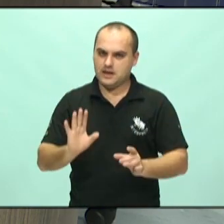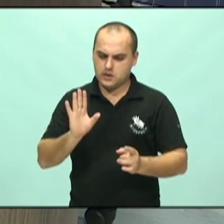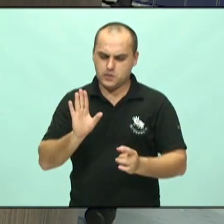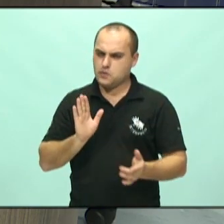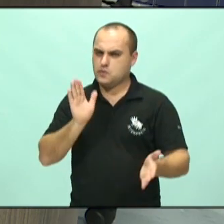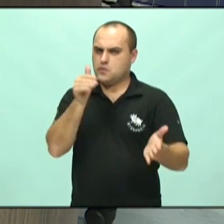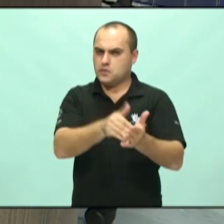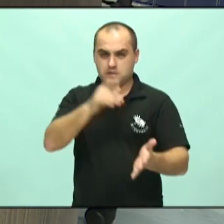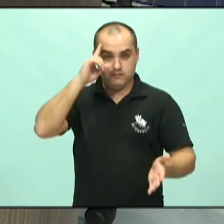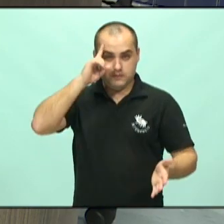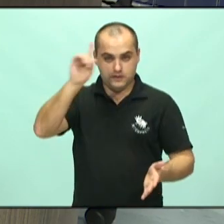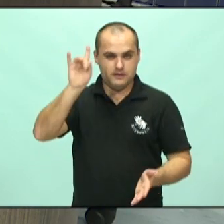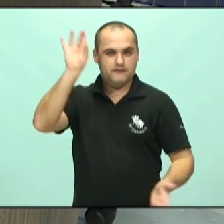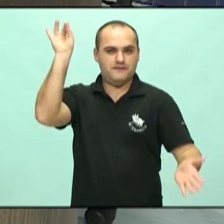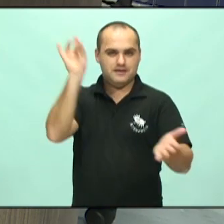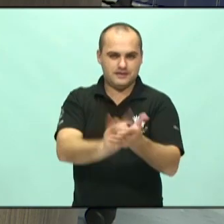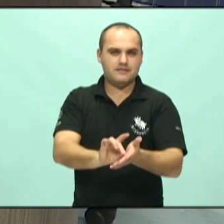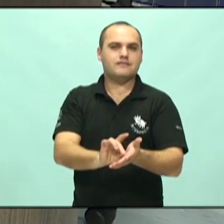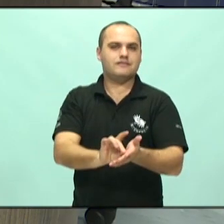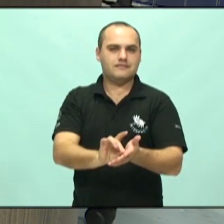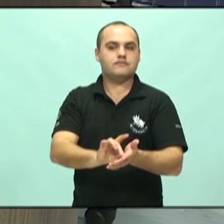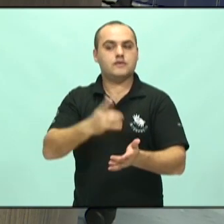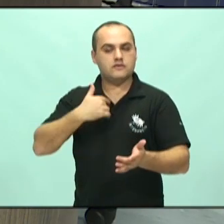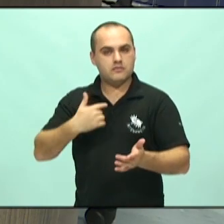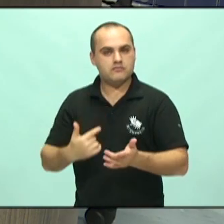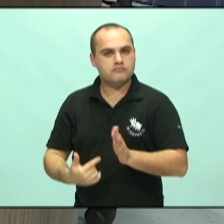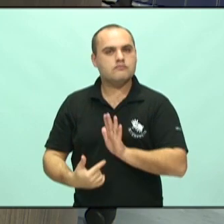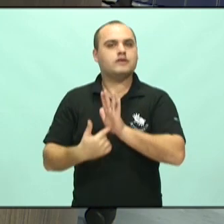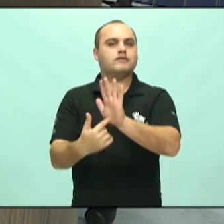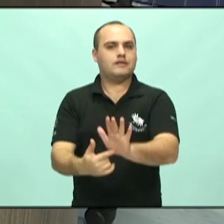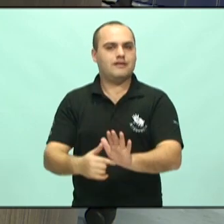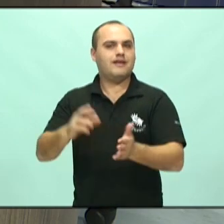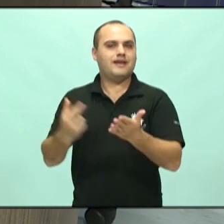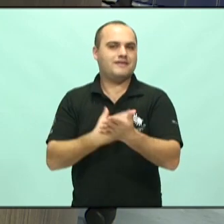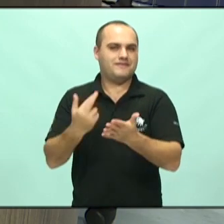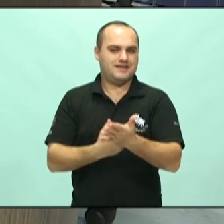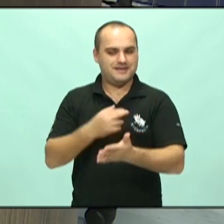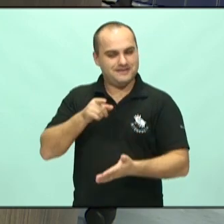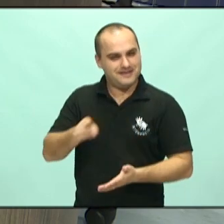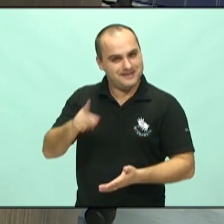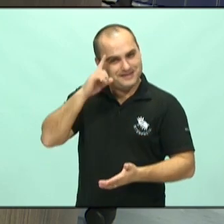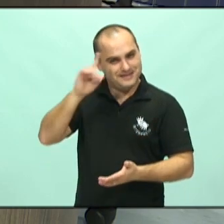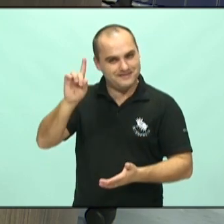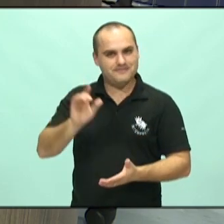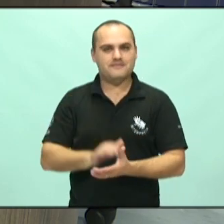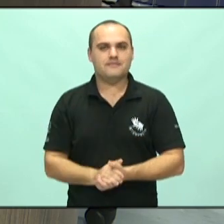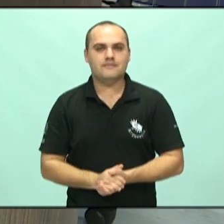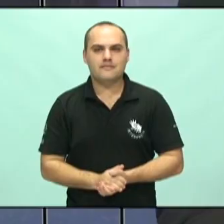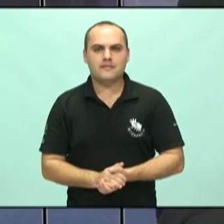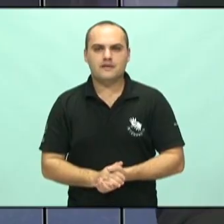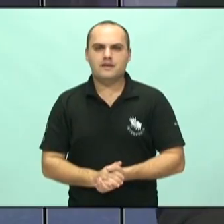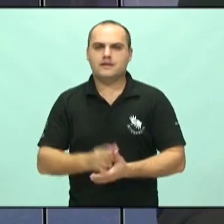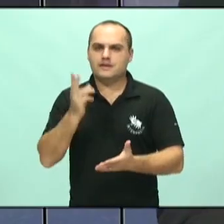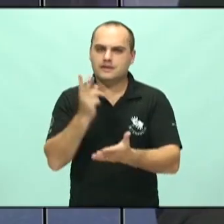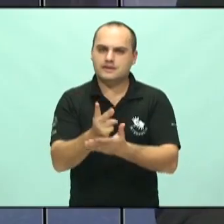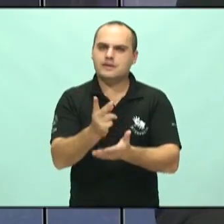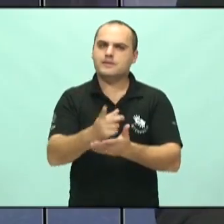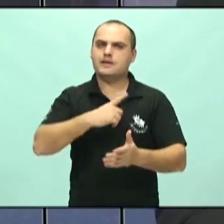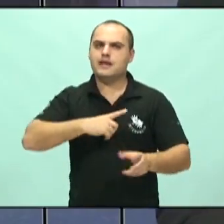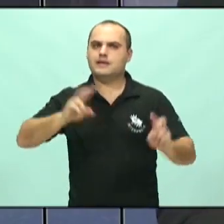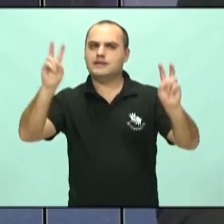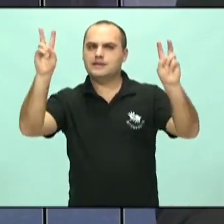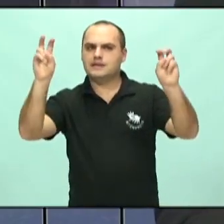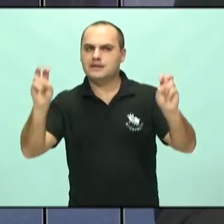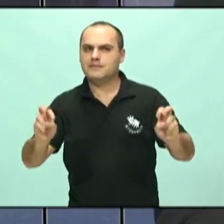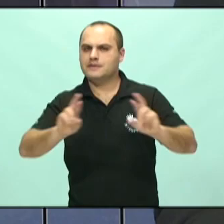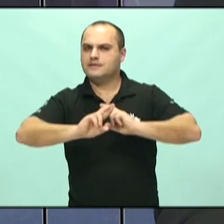Para encerrar a programação, a gente vai lançar a revista, essa quinta edição, então. E toda edição traz uma temática diferente, né? Não sei se